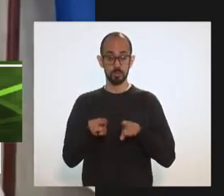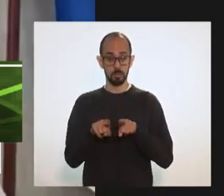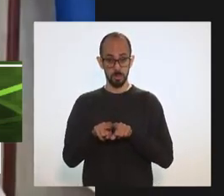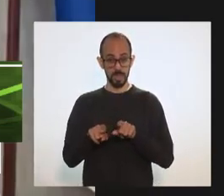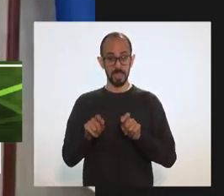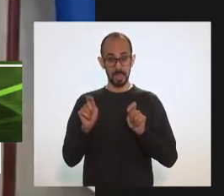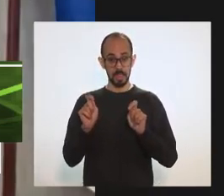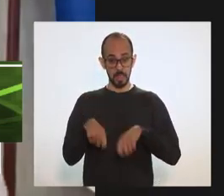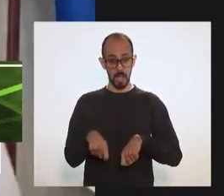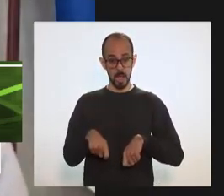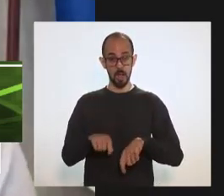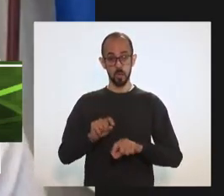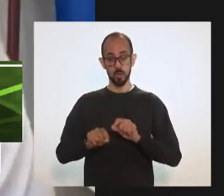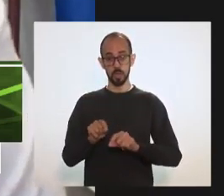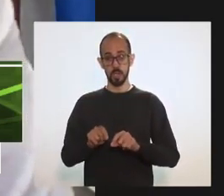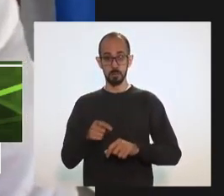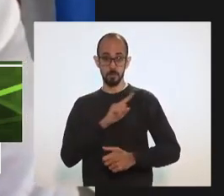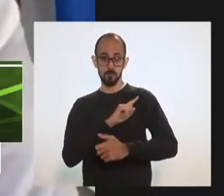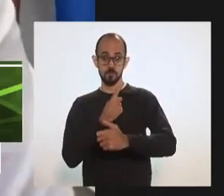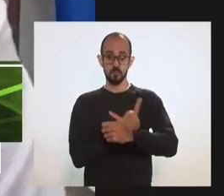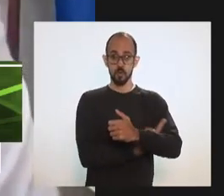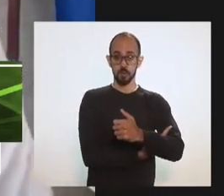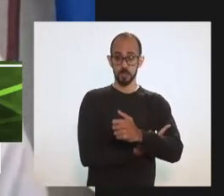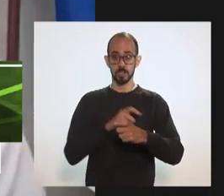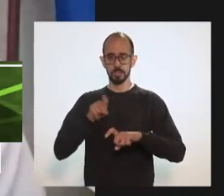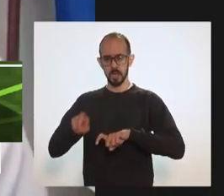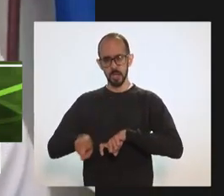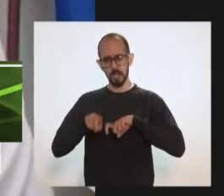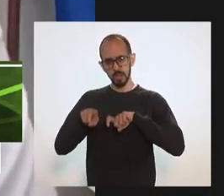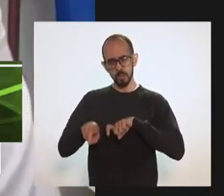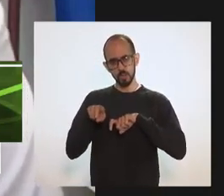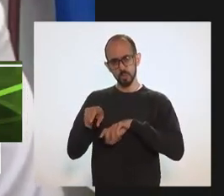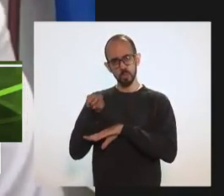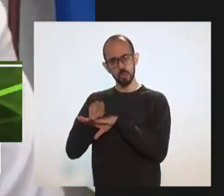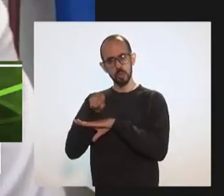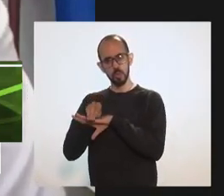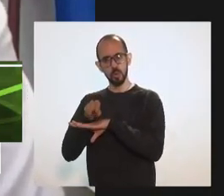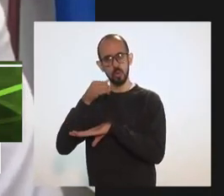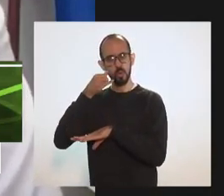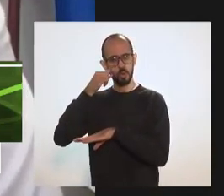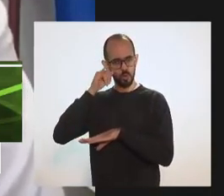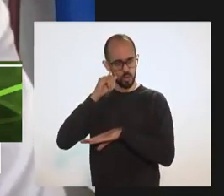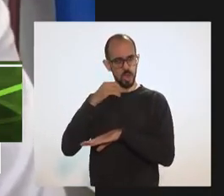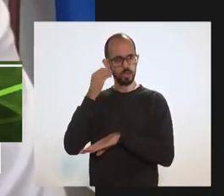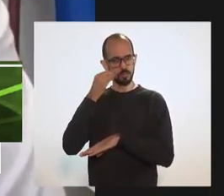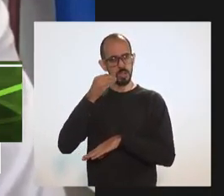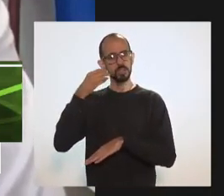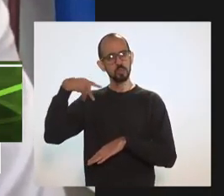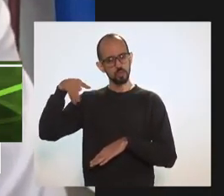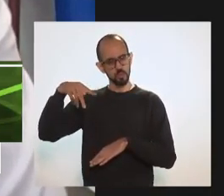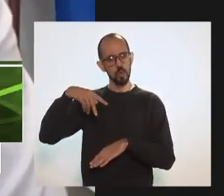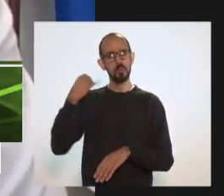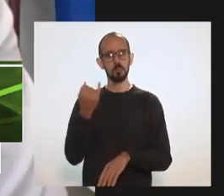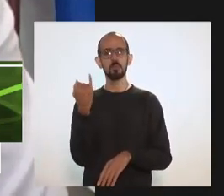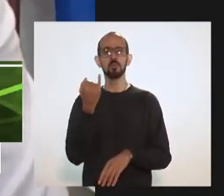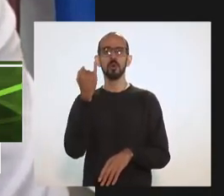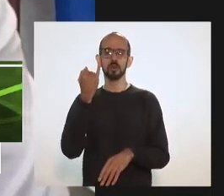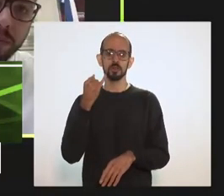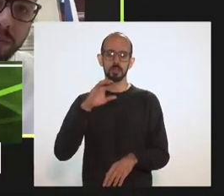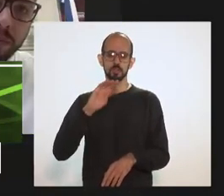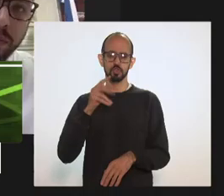para o turismo, para os eventos, né, para o setor de serviços, para a indústria. E, apesar do espaço territorial diminuto do nosso